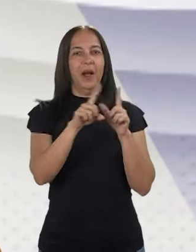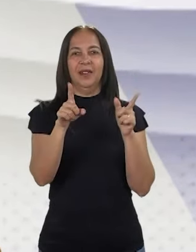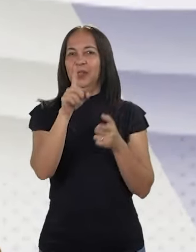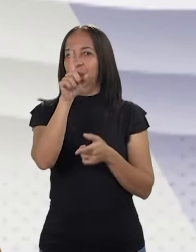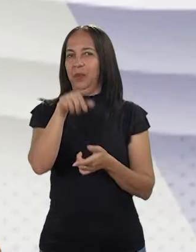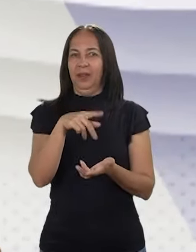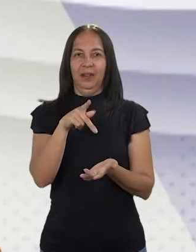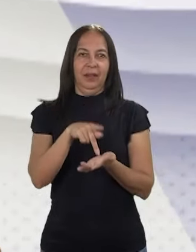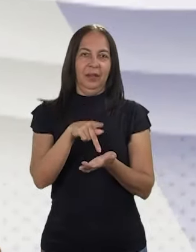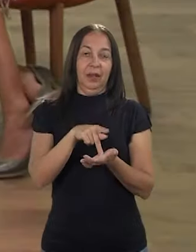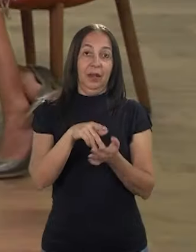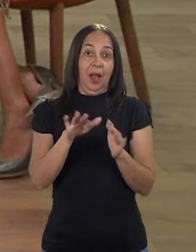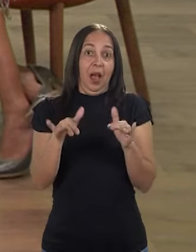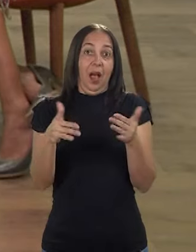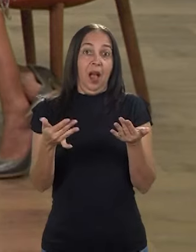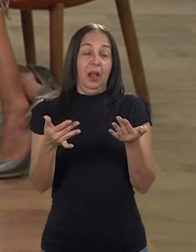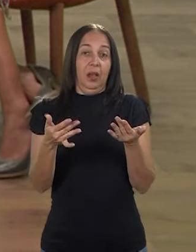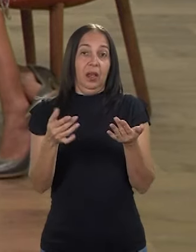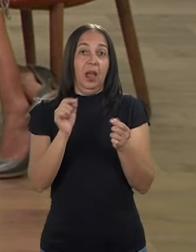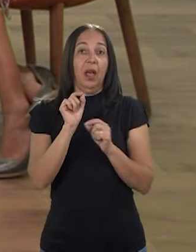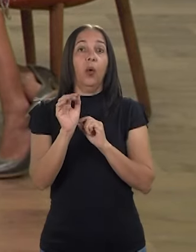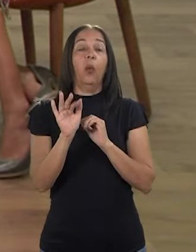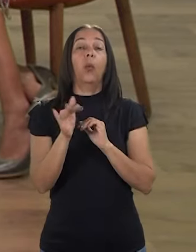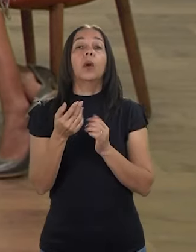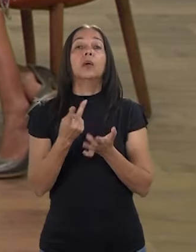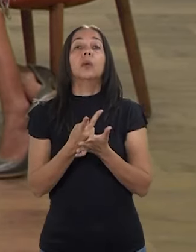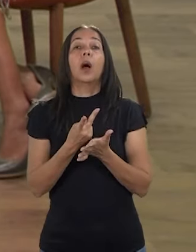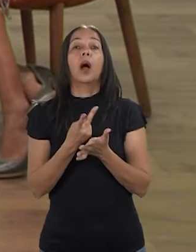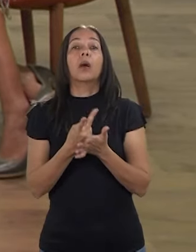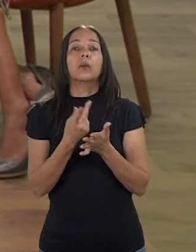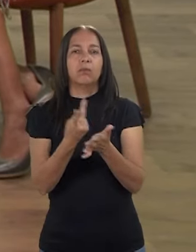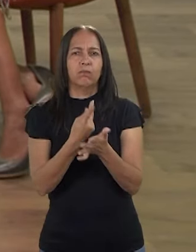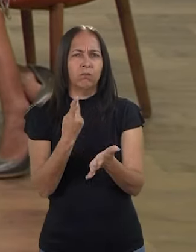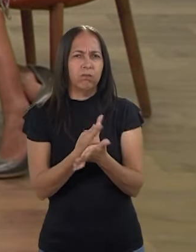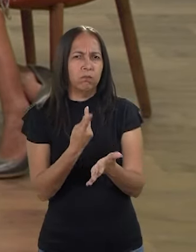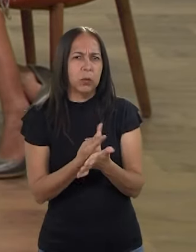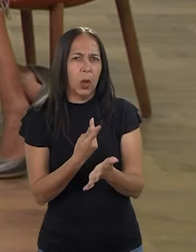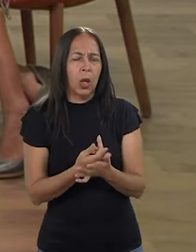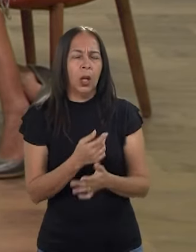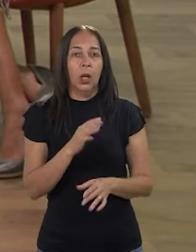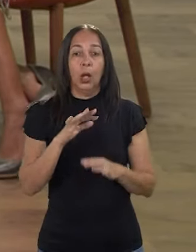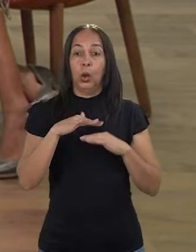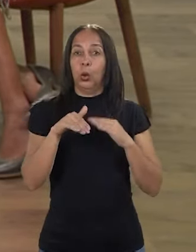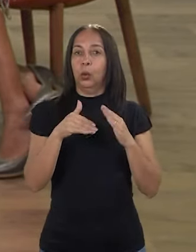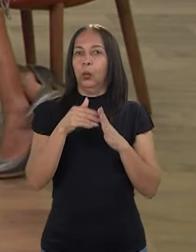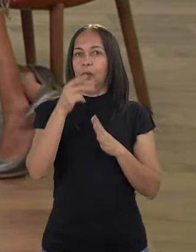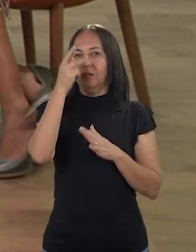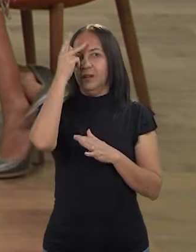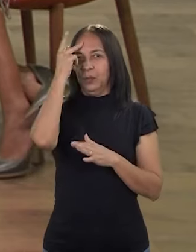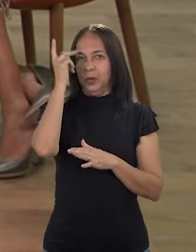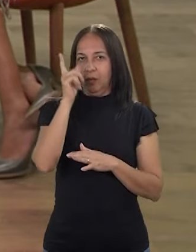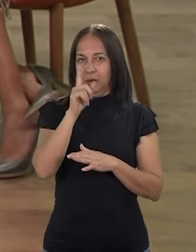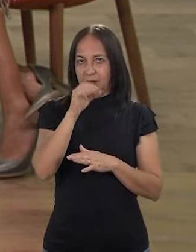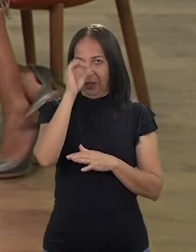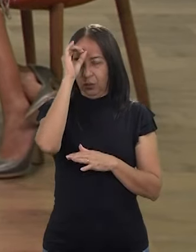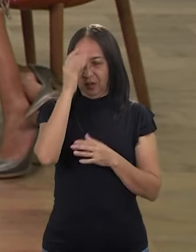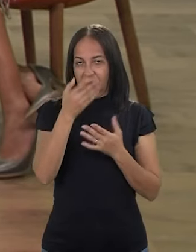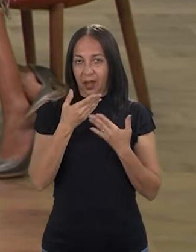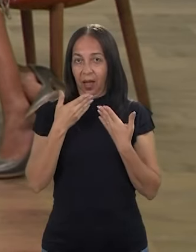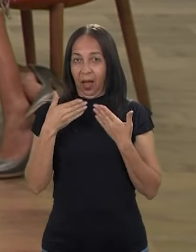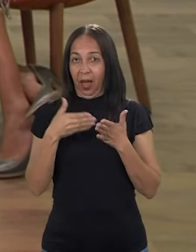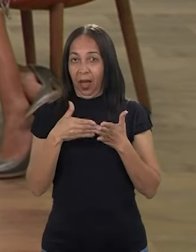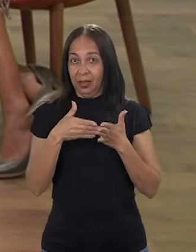verdade não era essa pessoa e aí é onde entra a questão da violação né todo mundo é inocente inocente até que se diga o